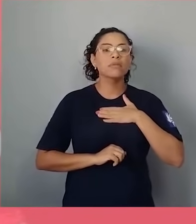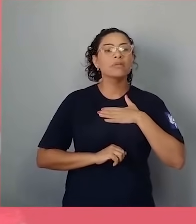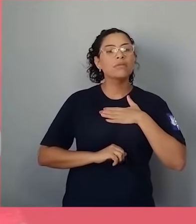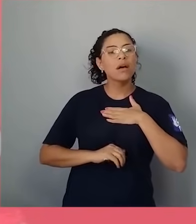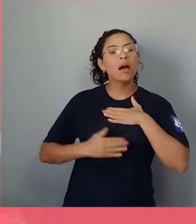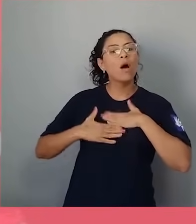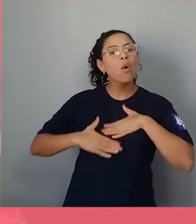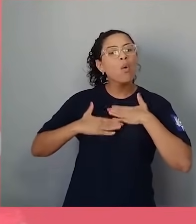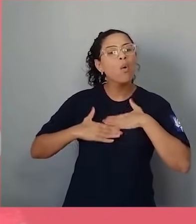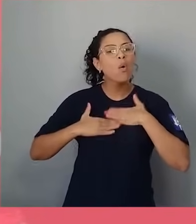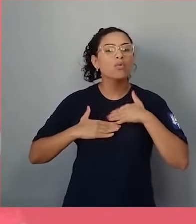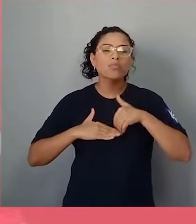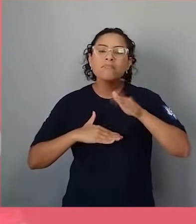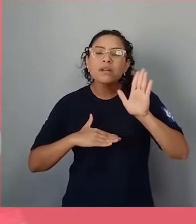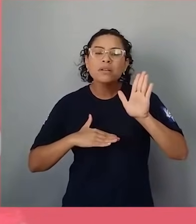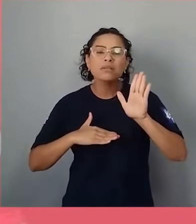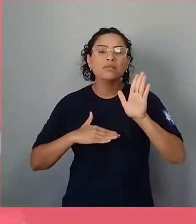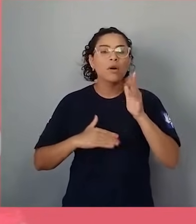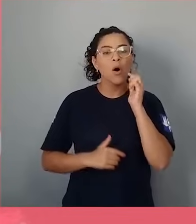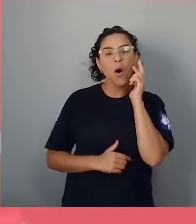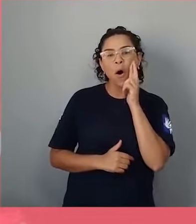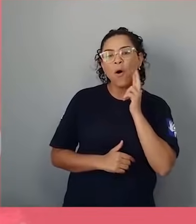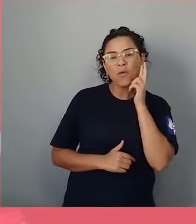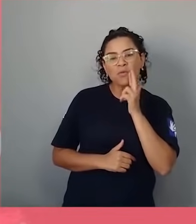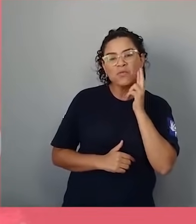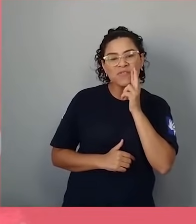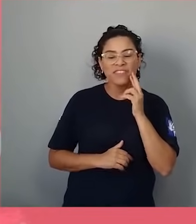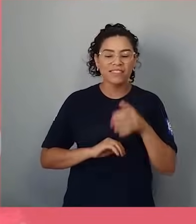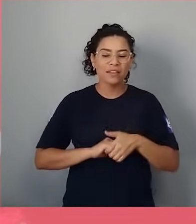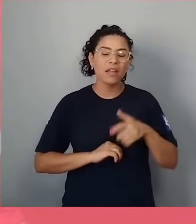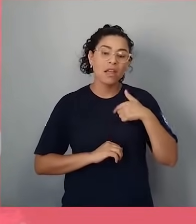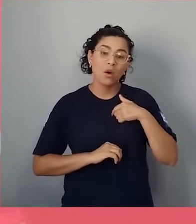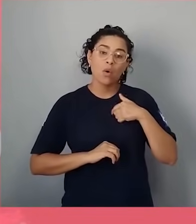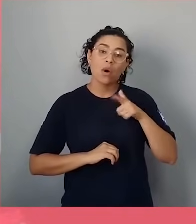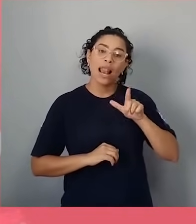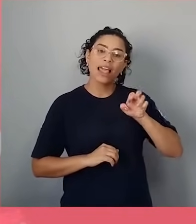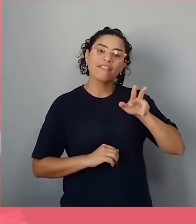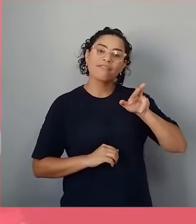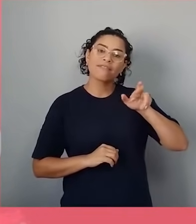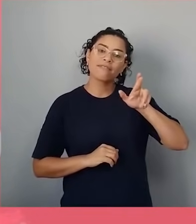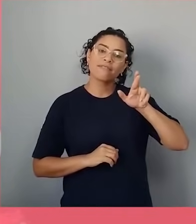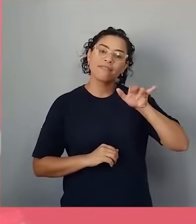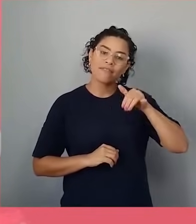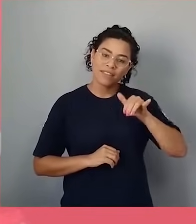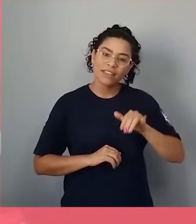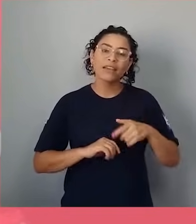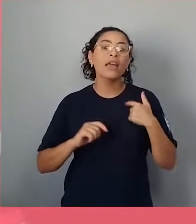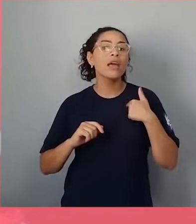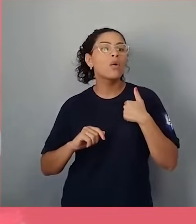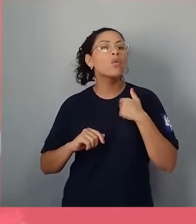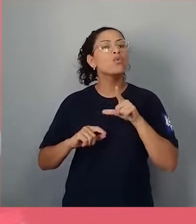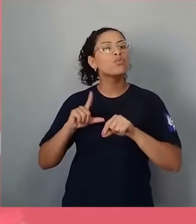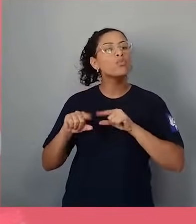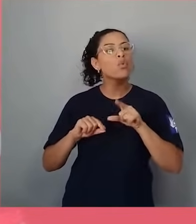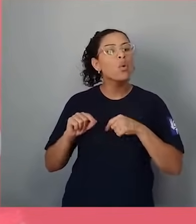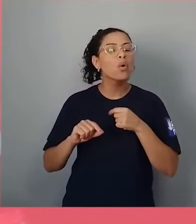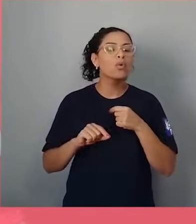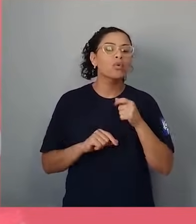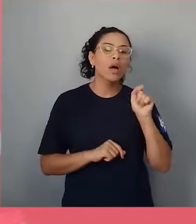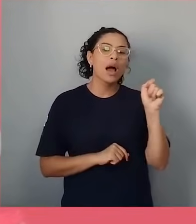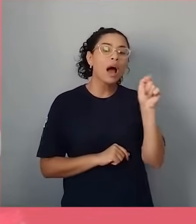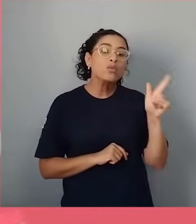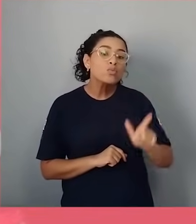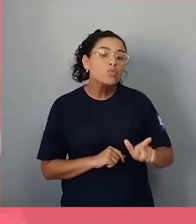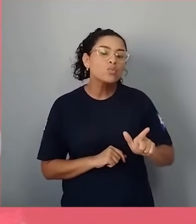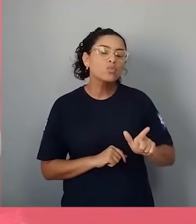rosa. Eu sou Levi e eu gosto da cor azul. A cor azul é a cor do meu bonequinho,